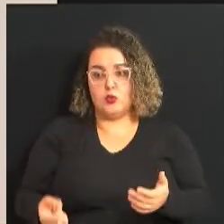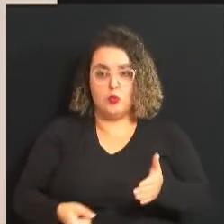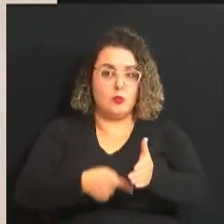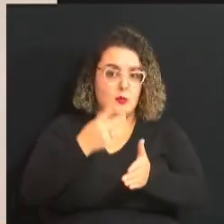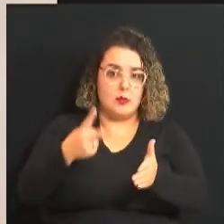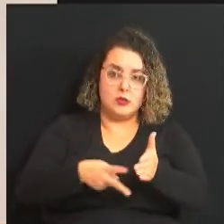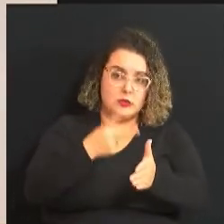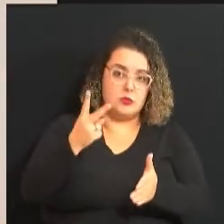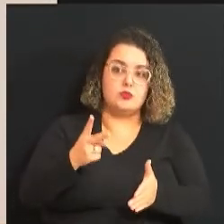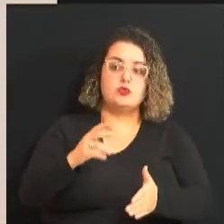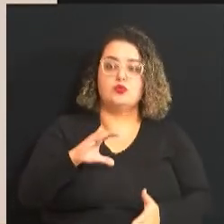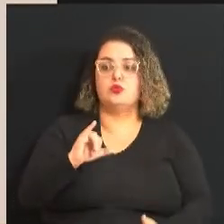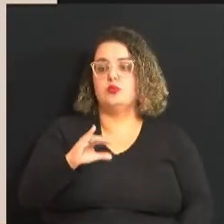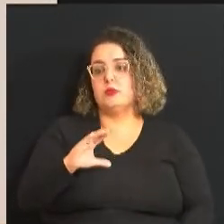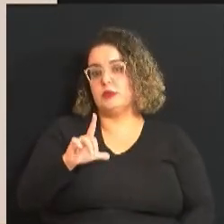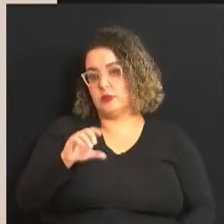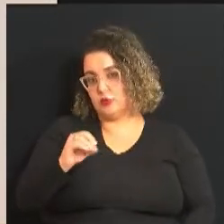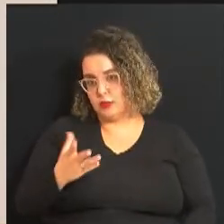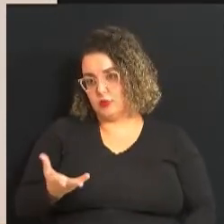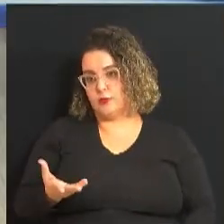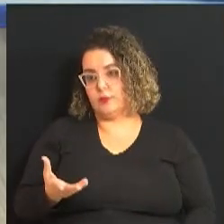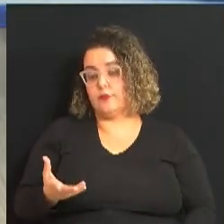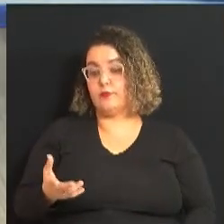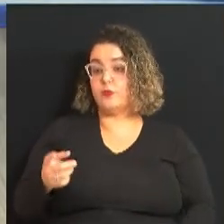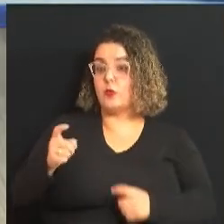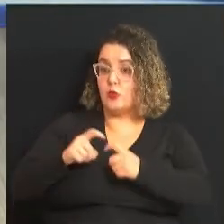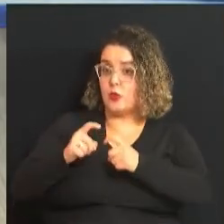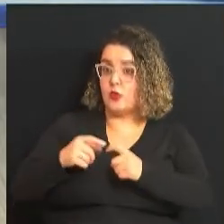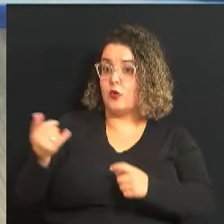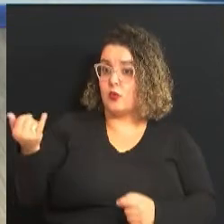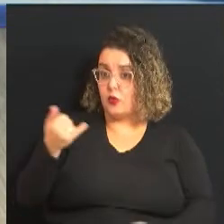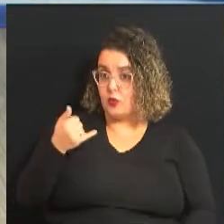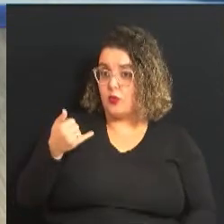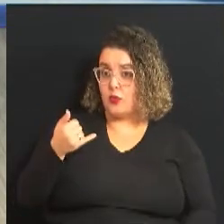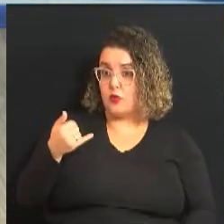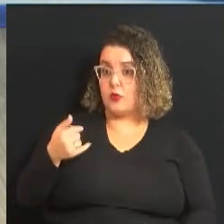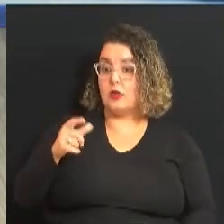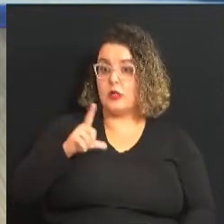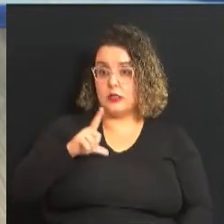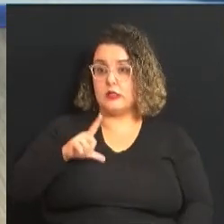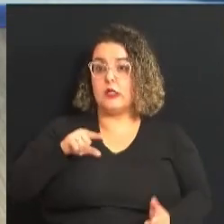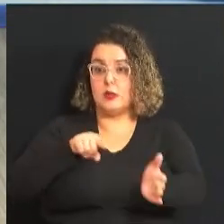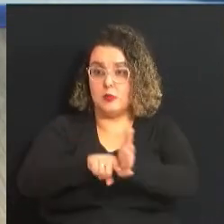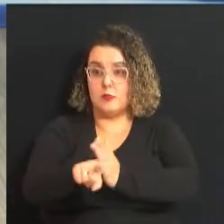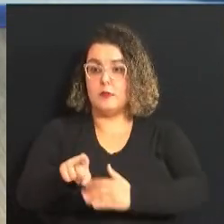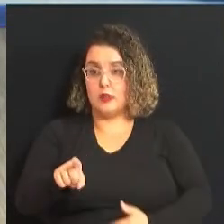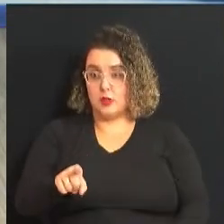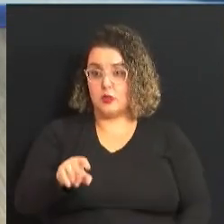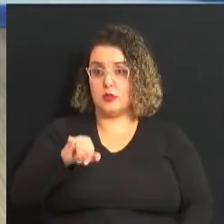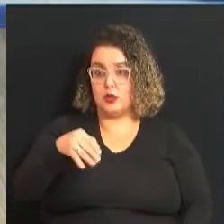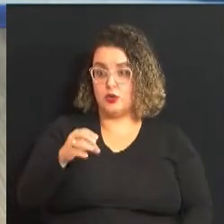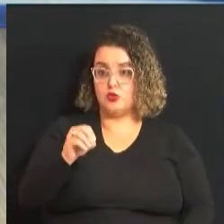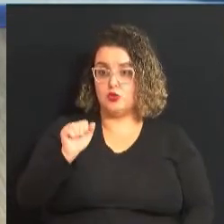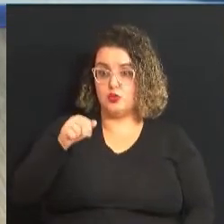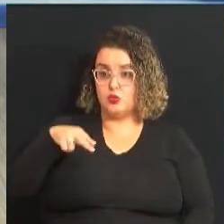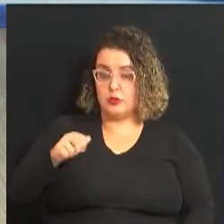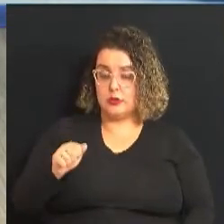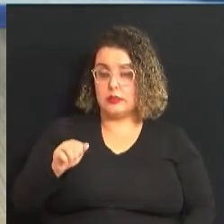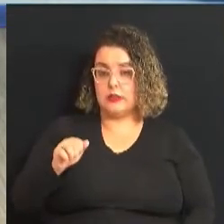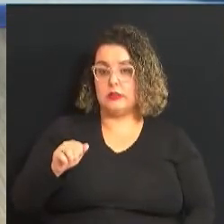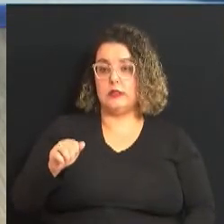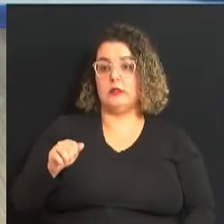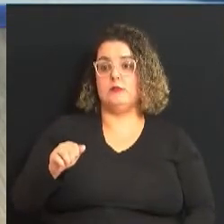ciclo. Doutora, a senhora deu o exemplo aí do DIU. Tem uma pergunta aqui da Joana Dark dos Amarais. Qual a